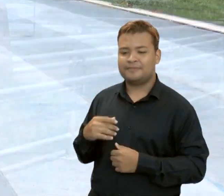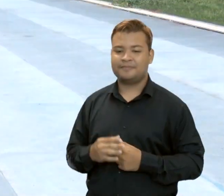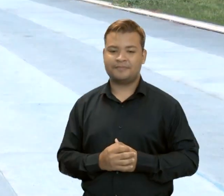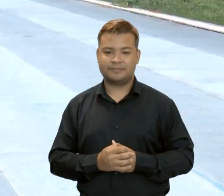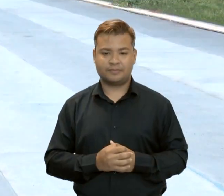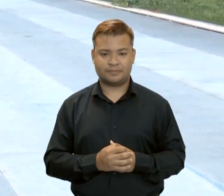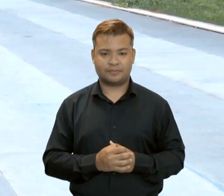mais